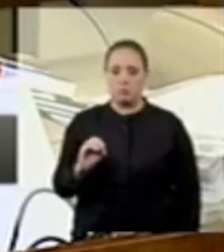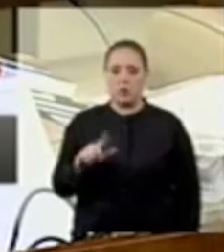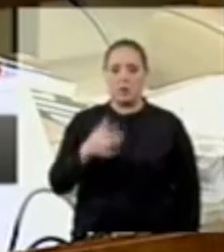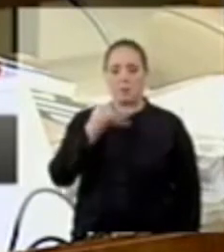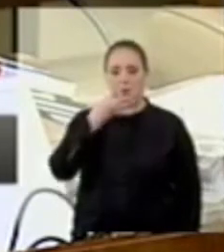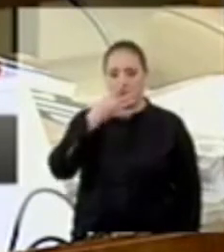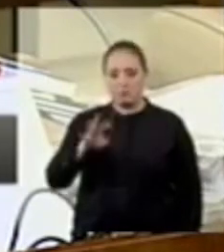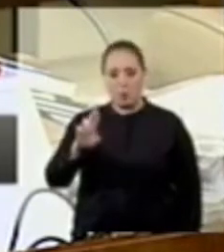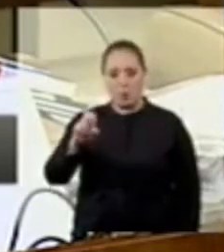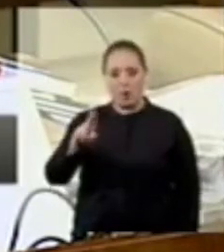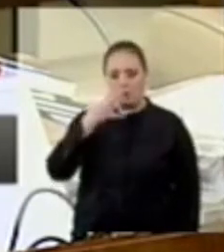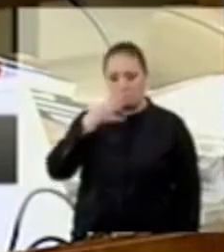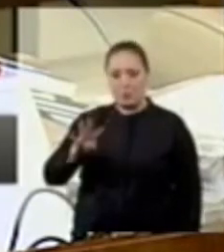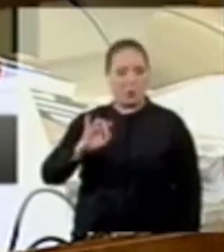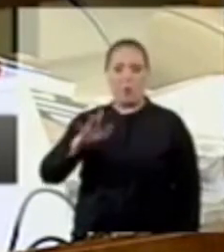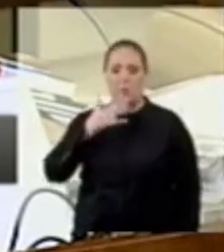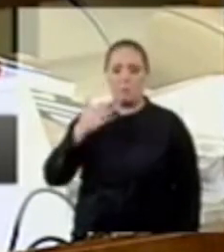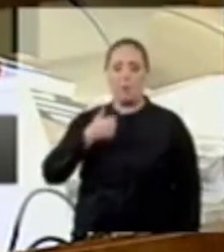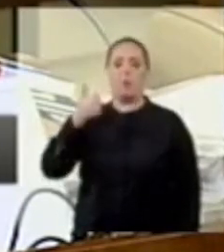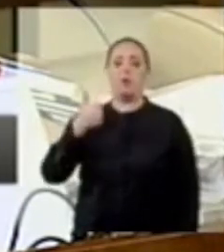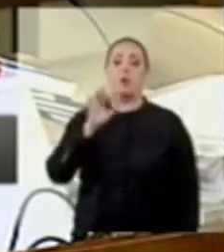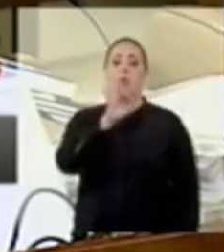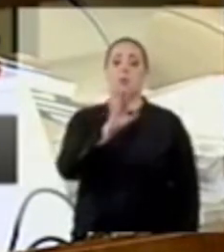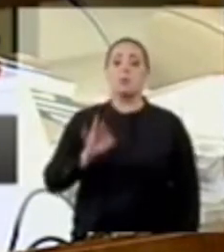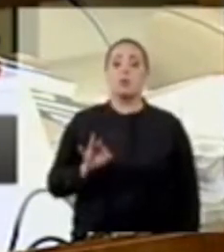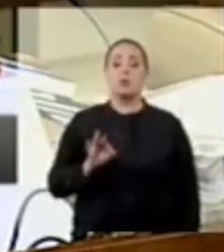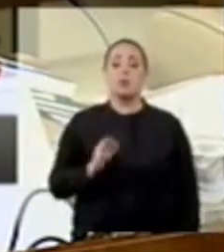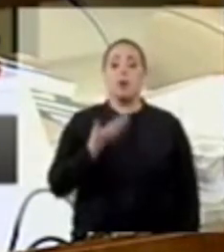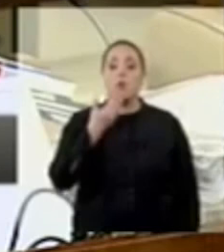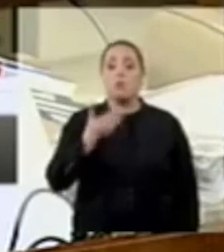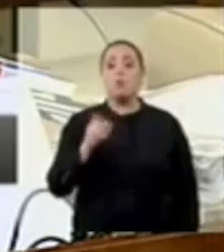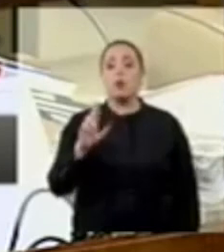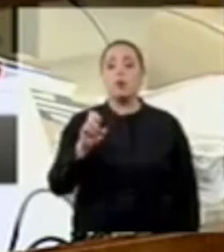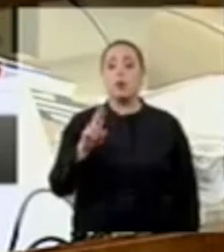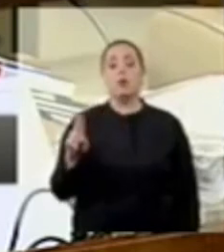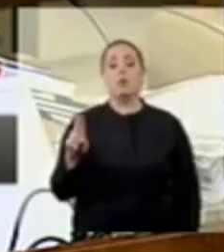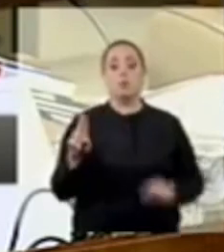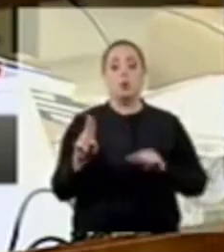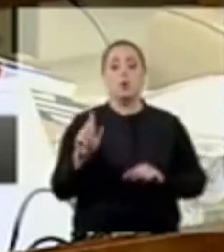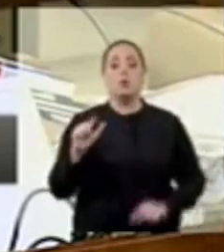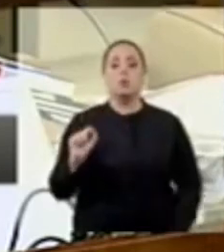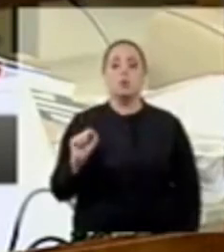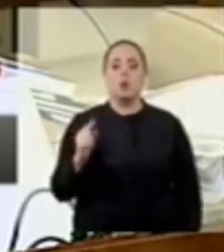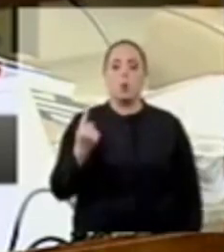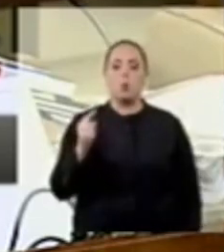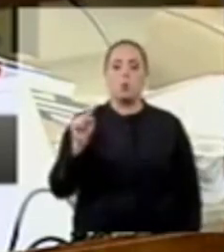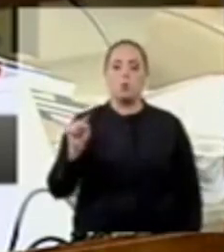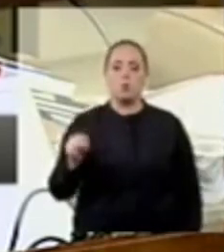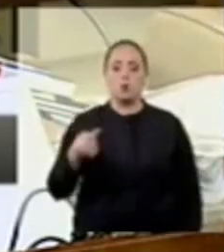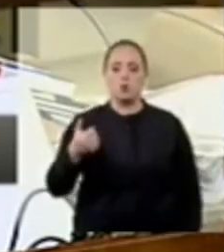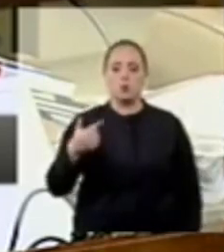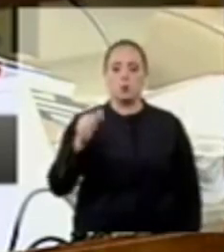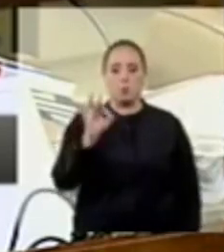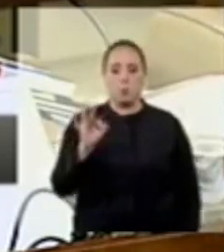melhorá la a estatística favorável aos réus é de 1,12